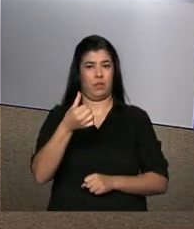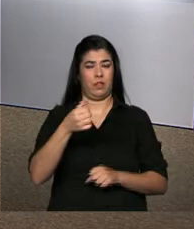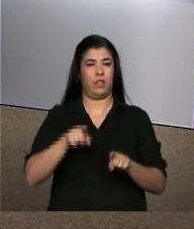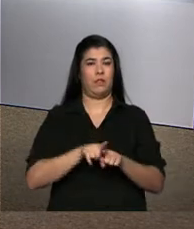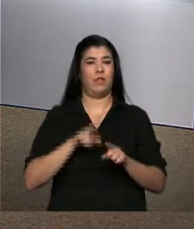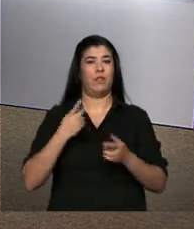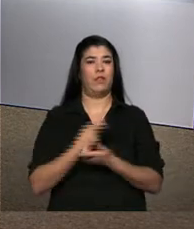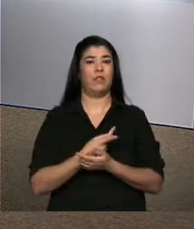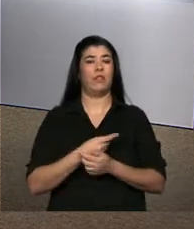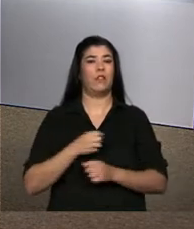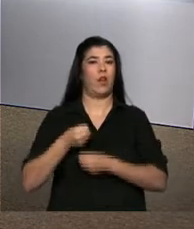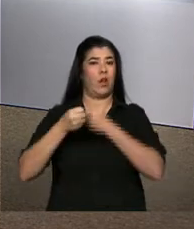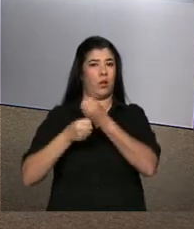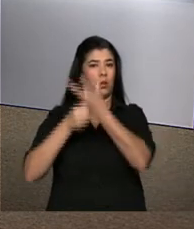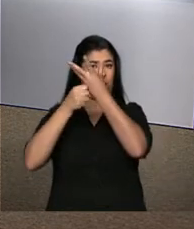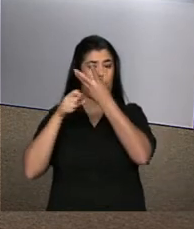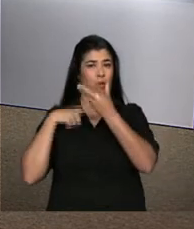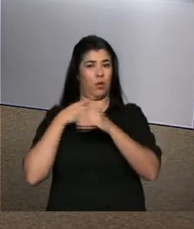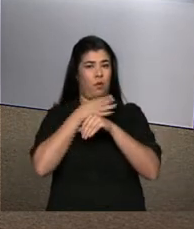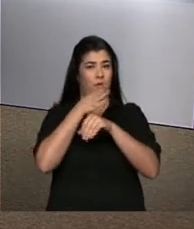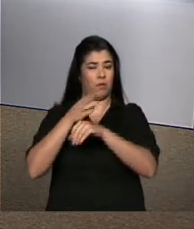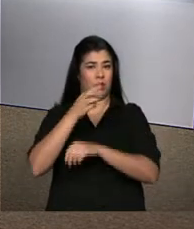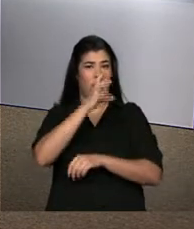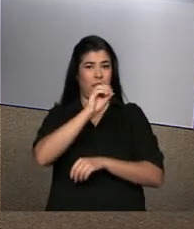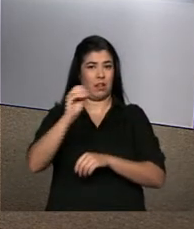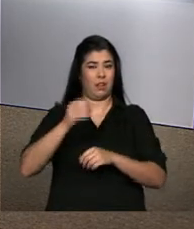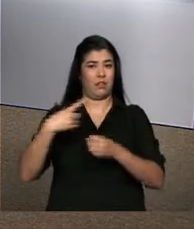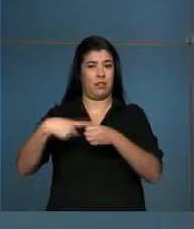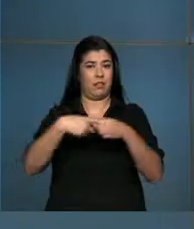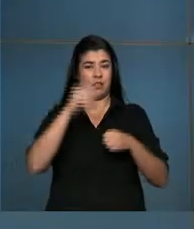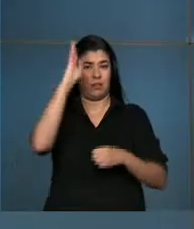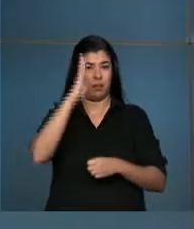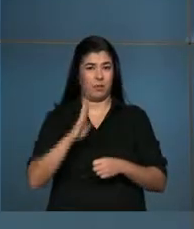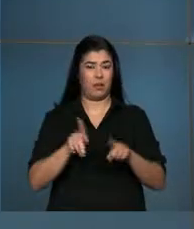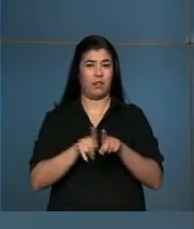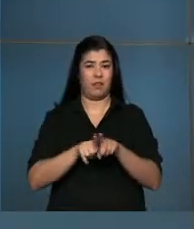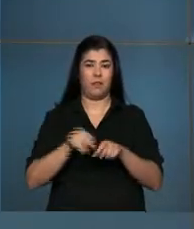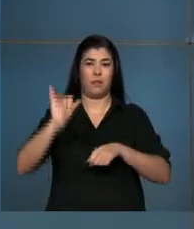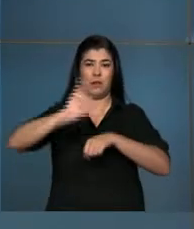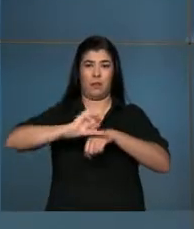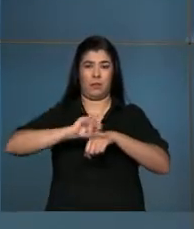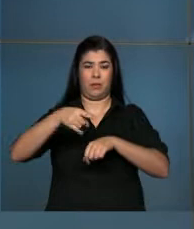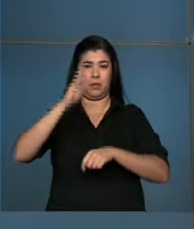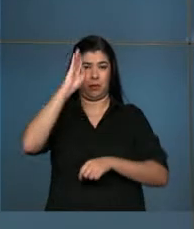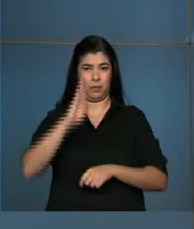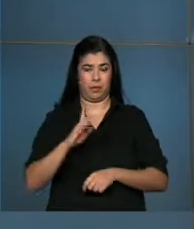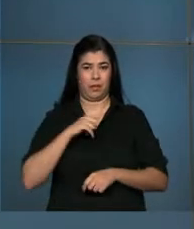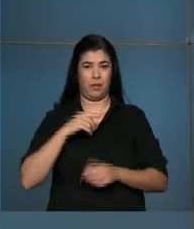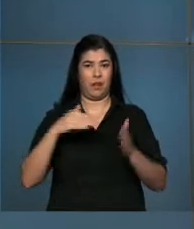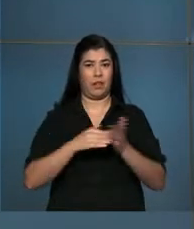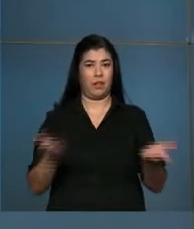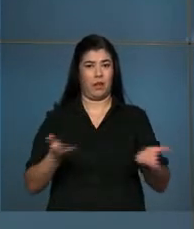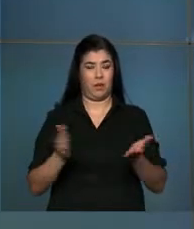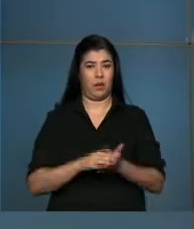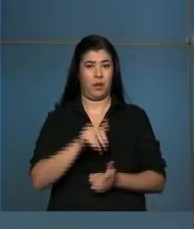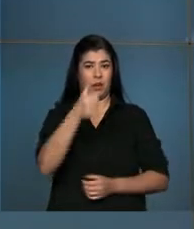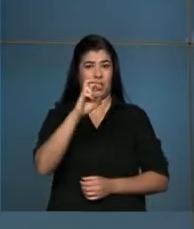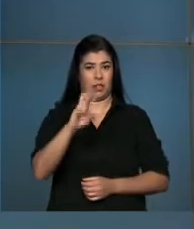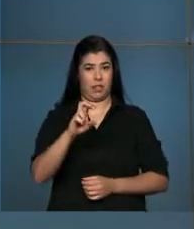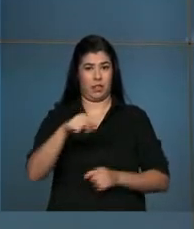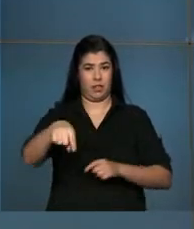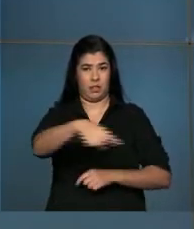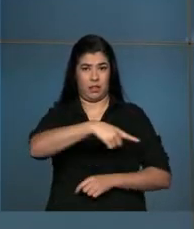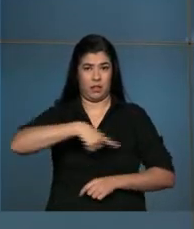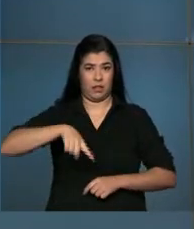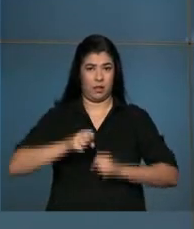300 cidades brasileiras, incluindo todas as capitais. Até agora, 15 pistas de atletismo foram